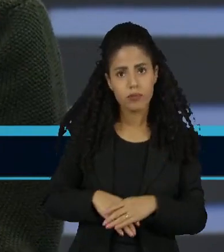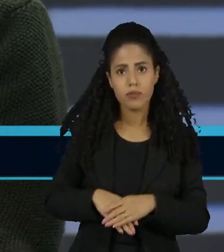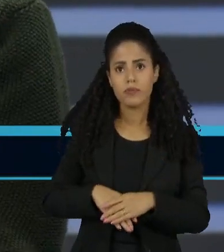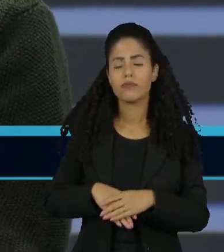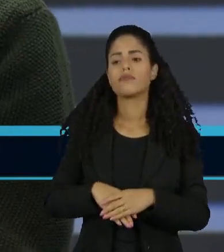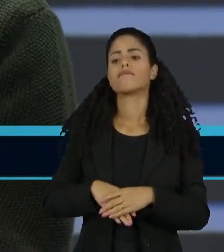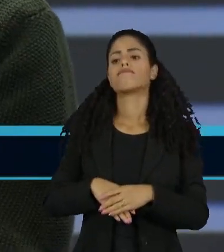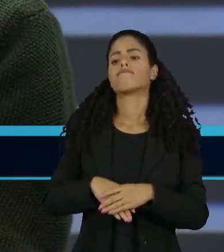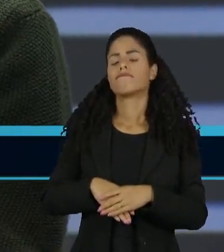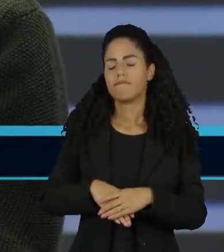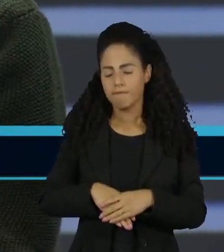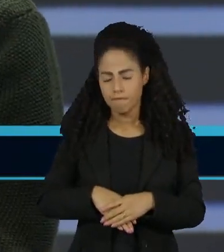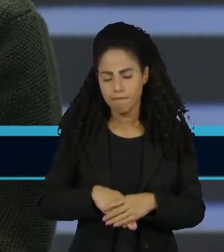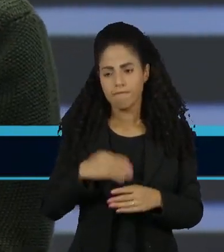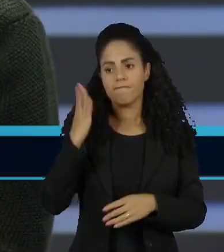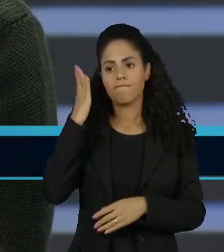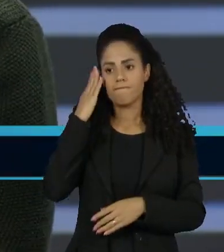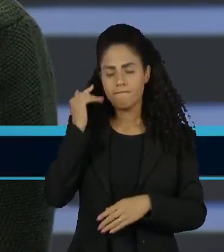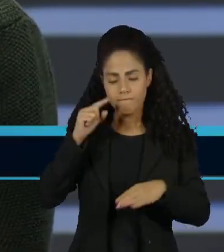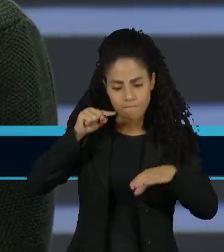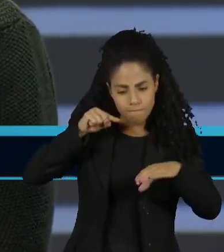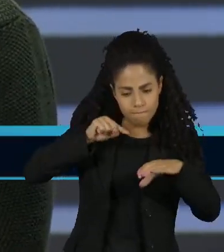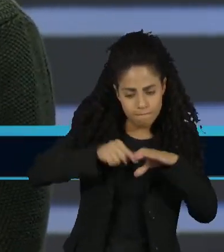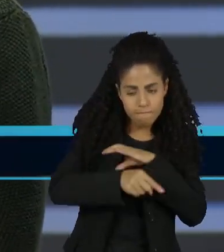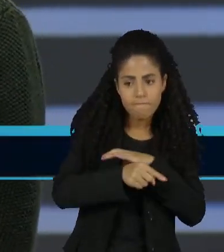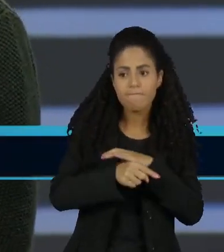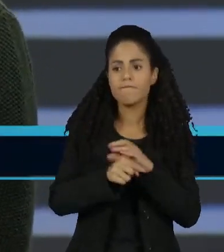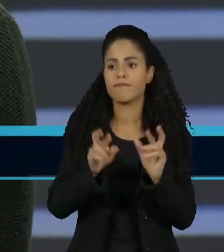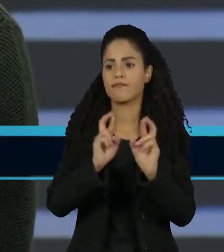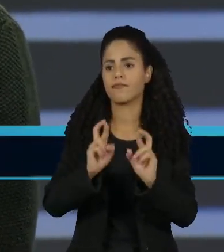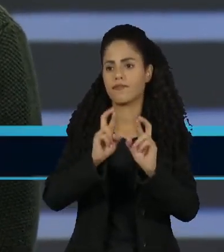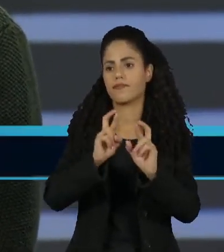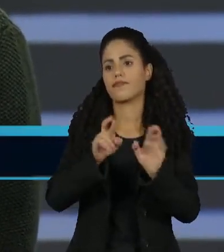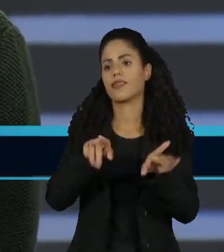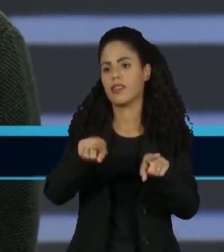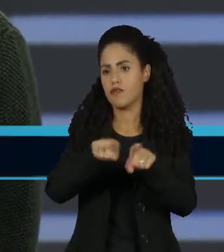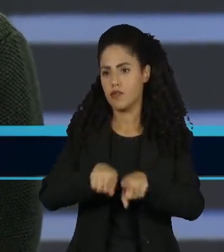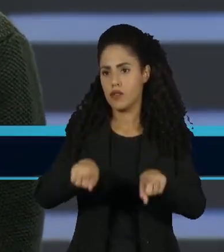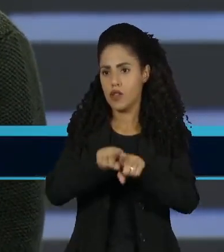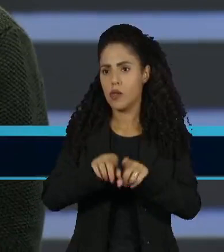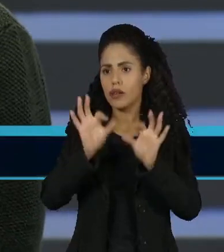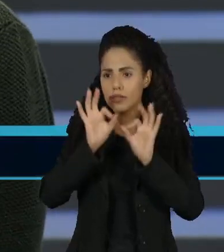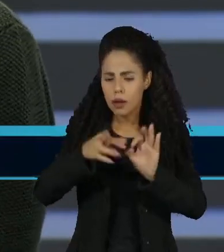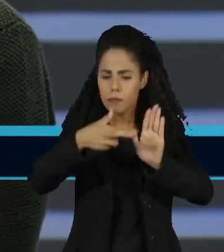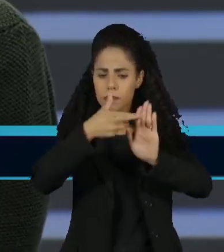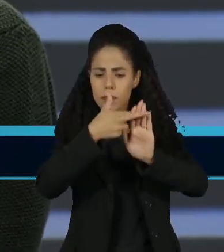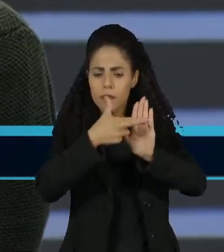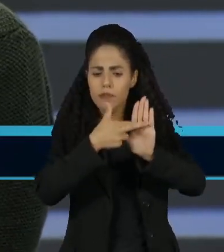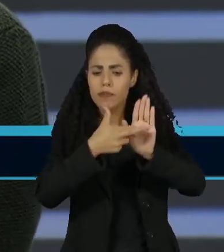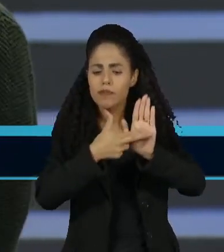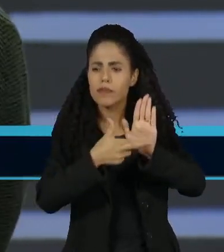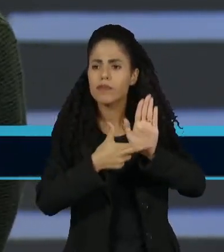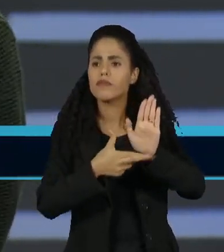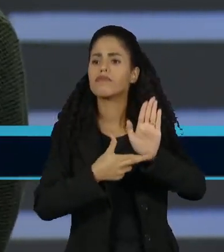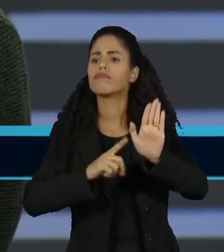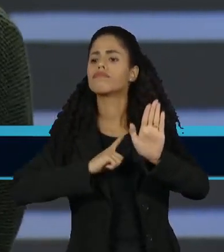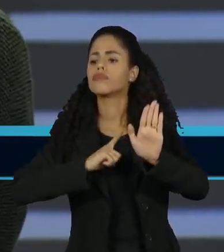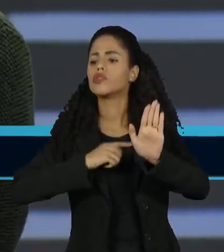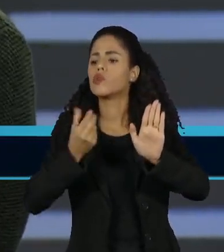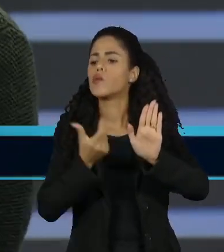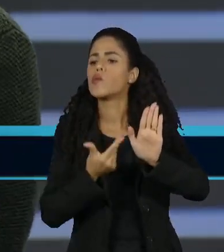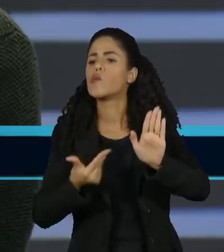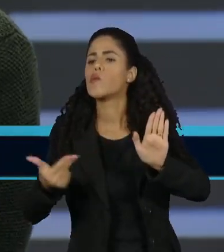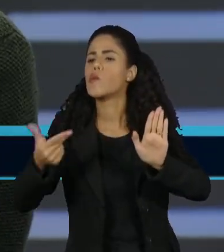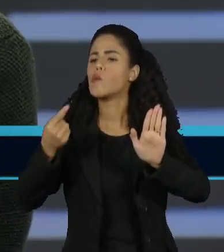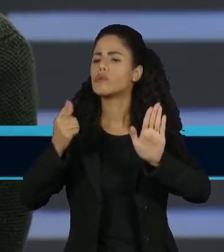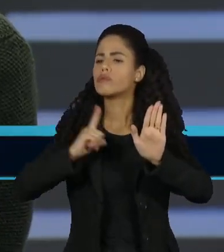Aí precisa conhecer as convenções de Genebra, que fixam as regras, né? Tem coisas que são atrocidades, mas